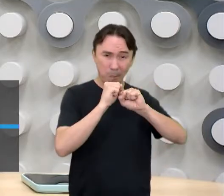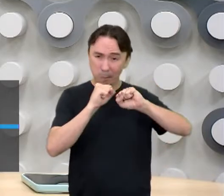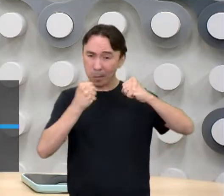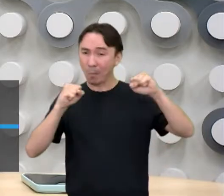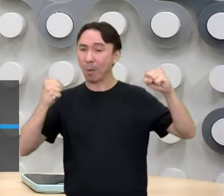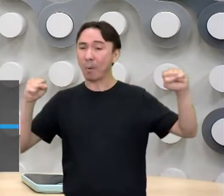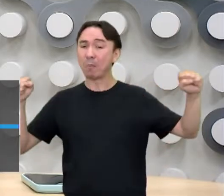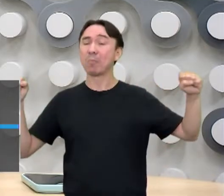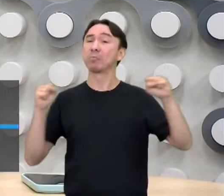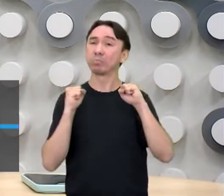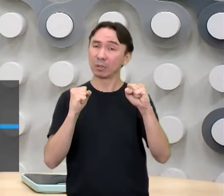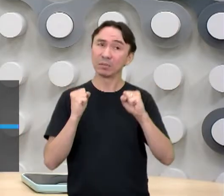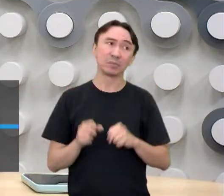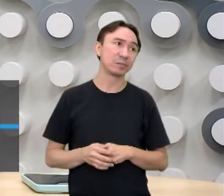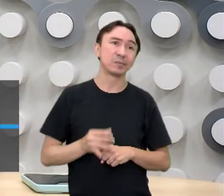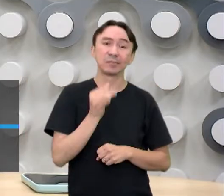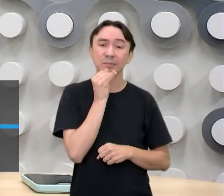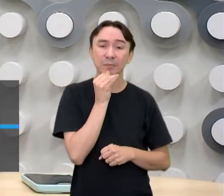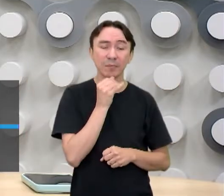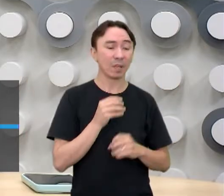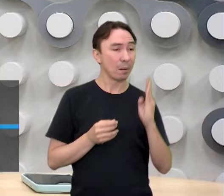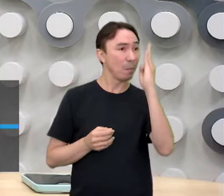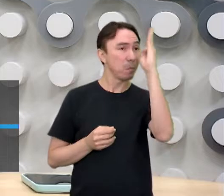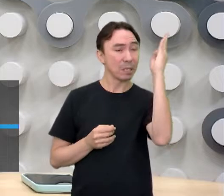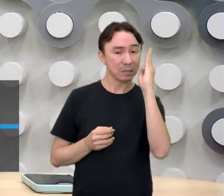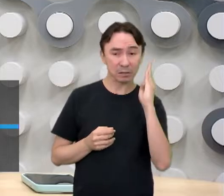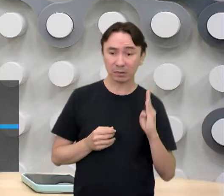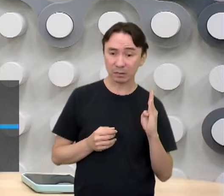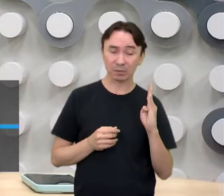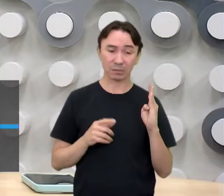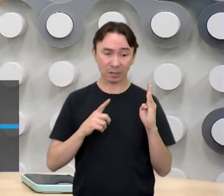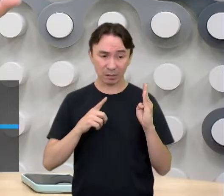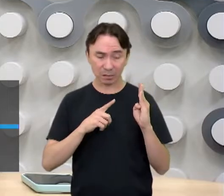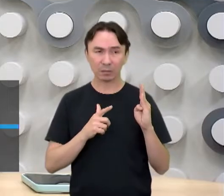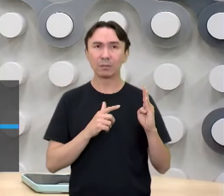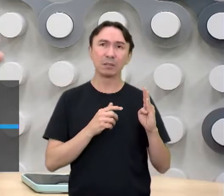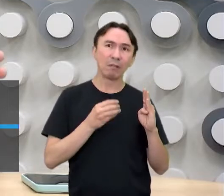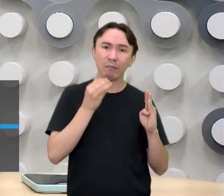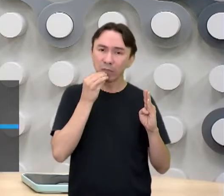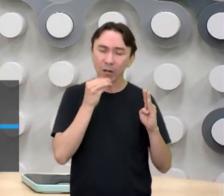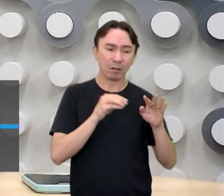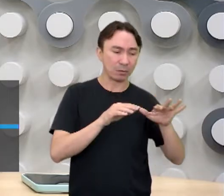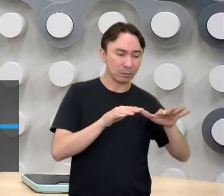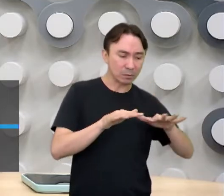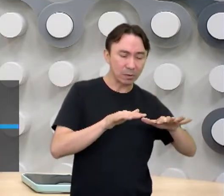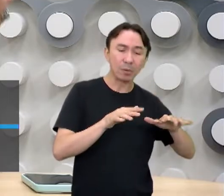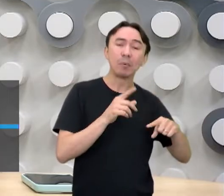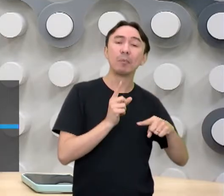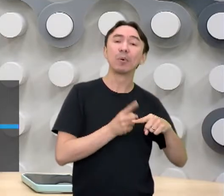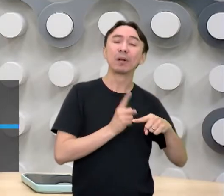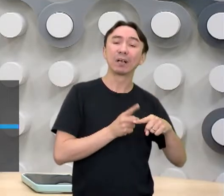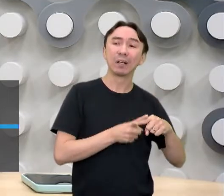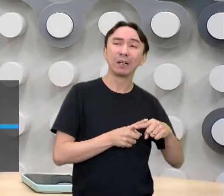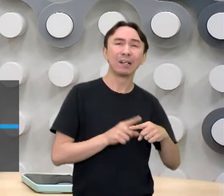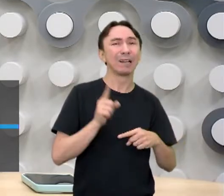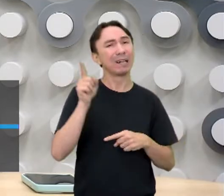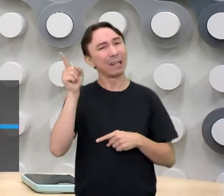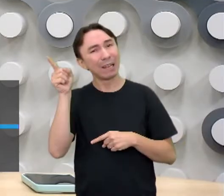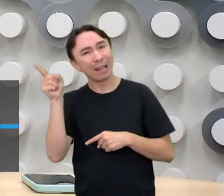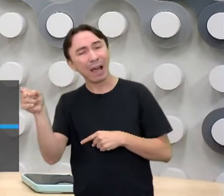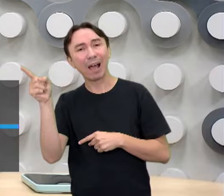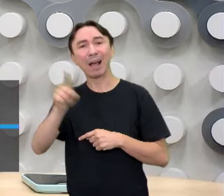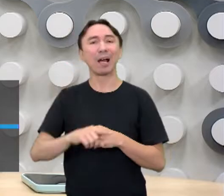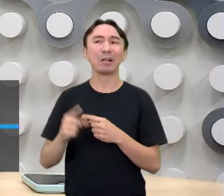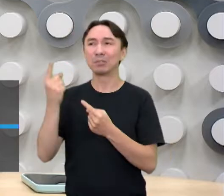Brasil, né, e sofrer um pequeno abalo, né, referente aí a um terremoto que acontece aí na Cordilheira dos